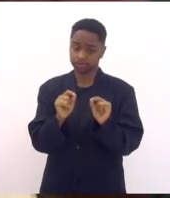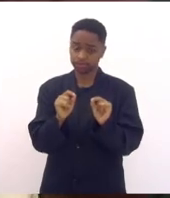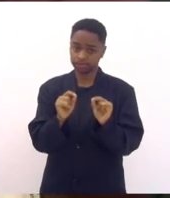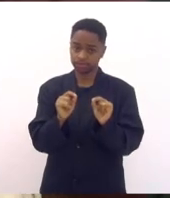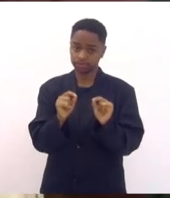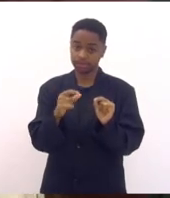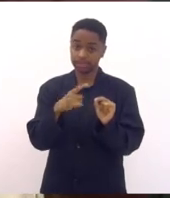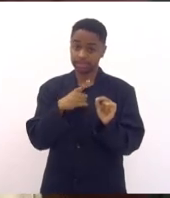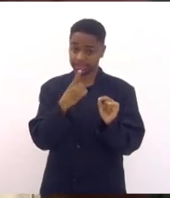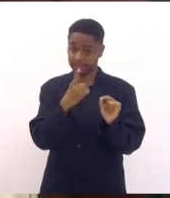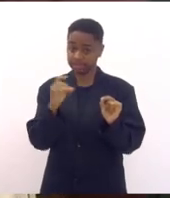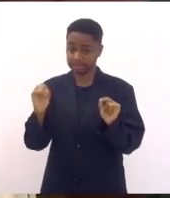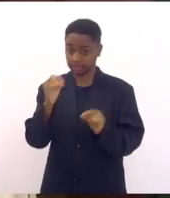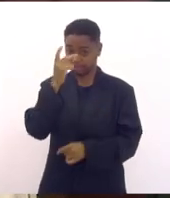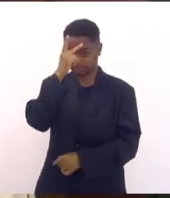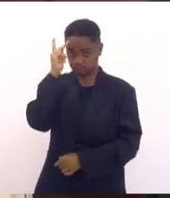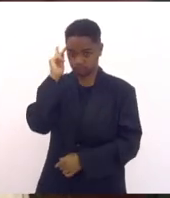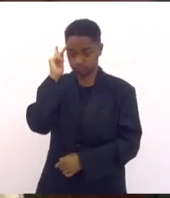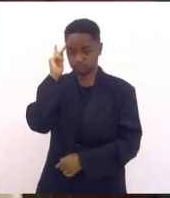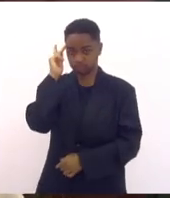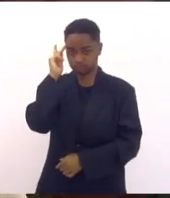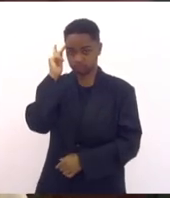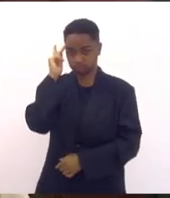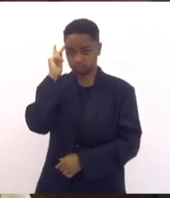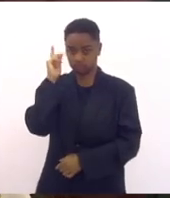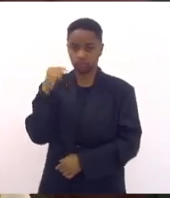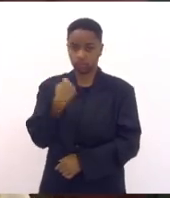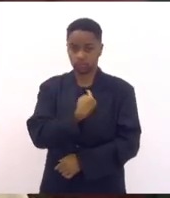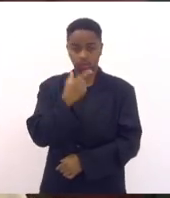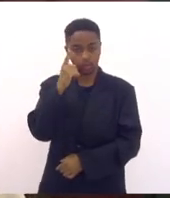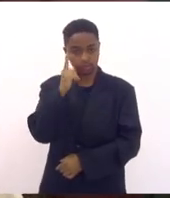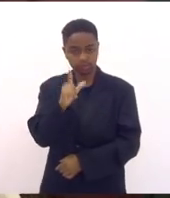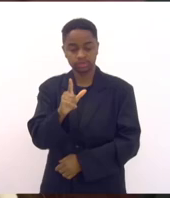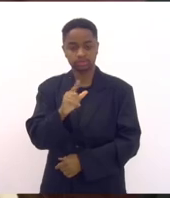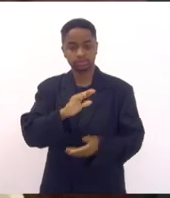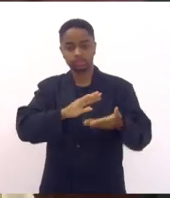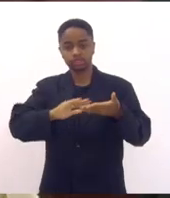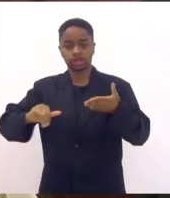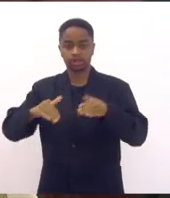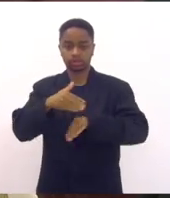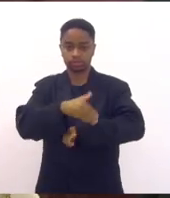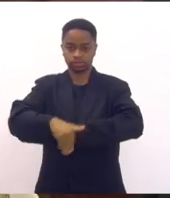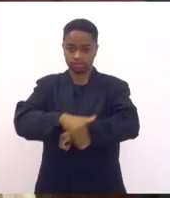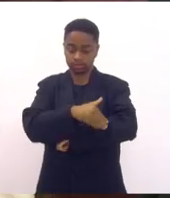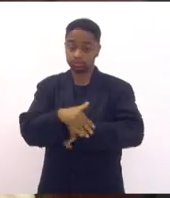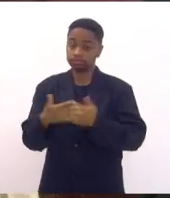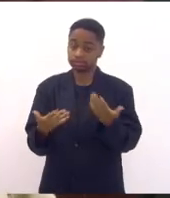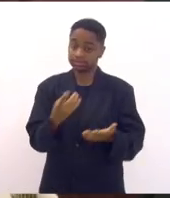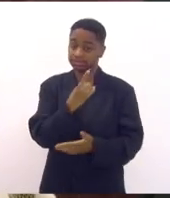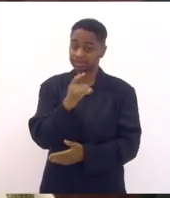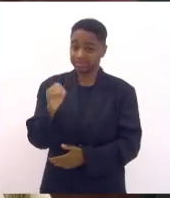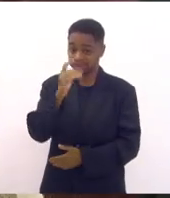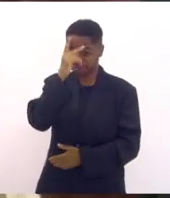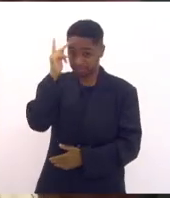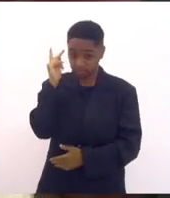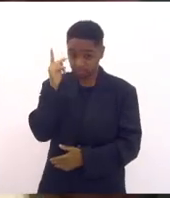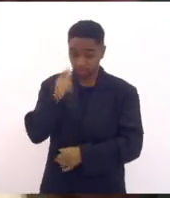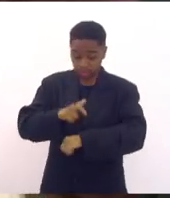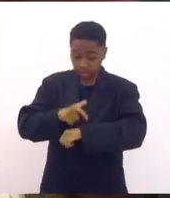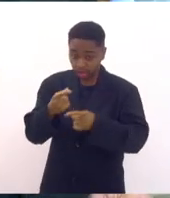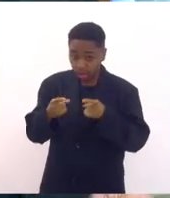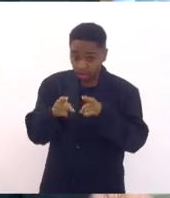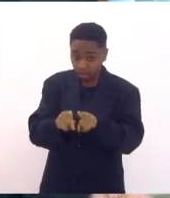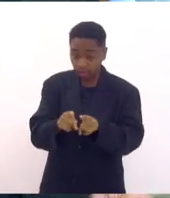são 100 pessoas que nós tiramos da rua essas 100 pessoas ao mesmo tempo